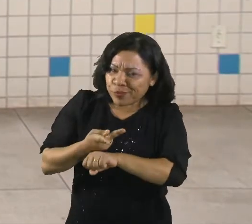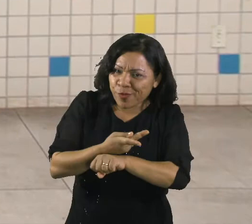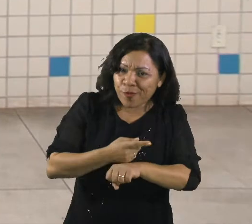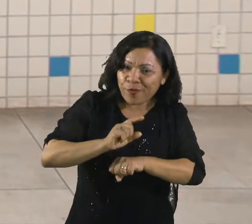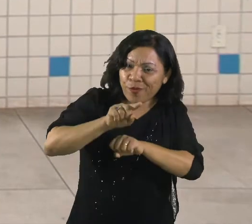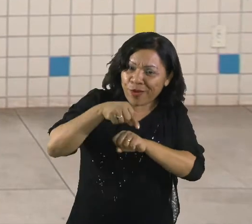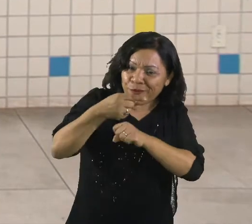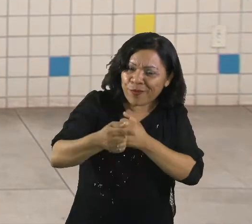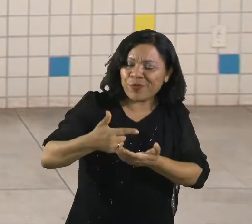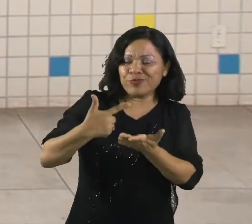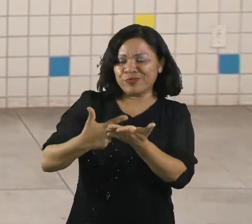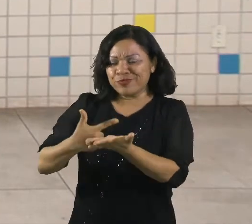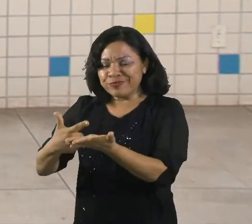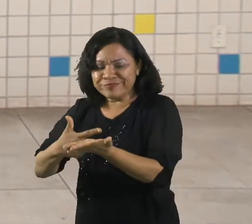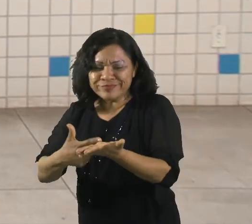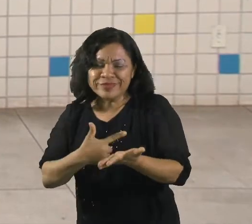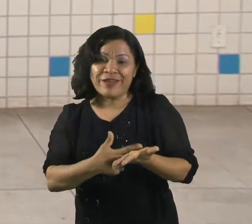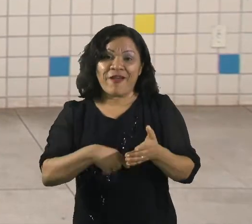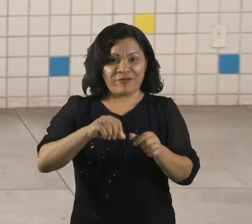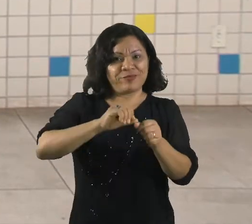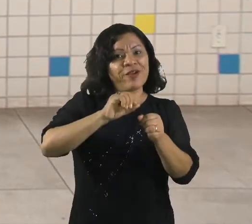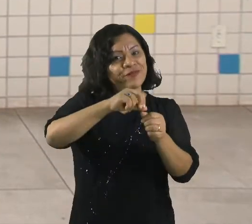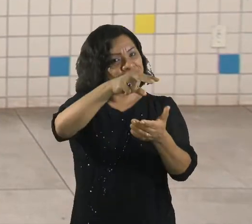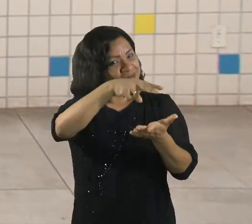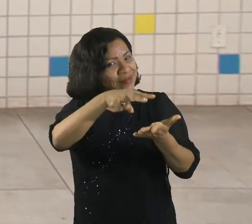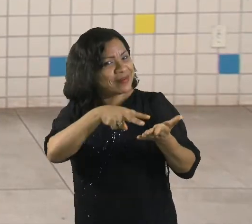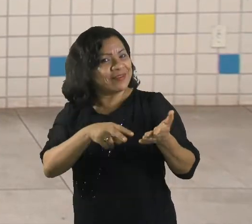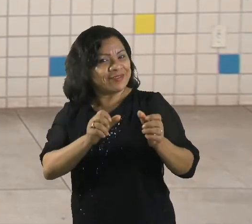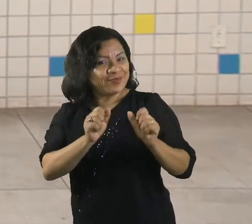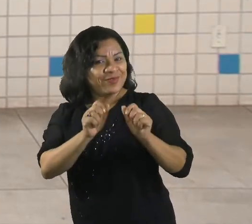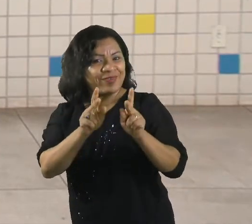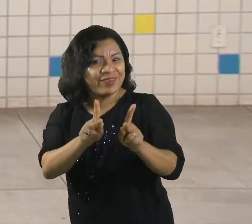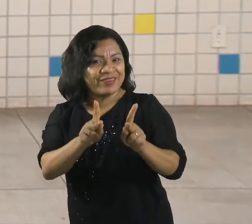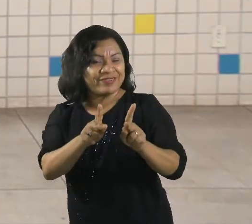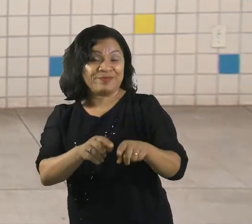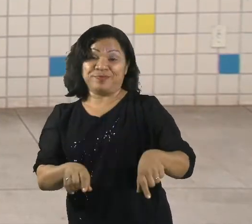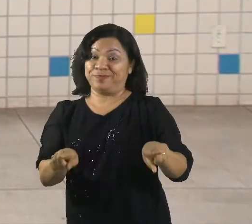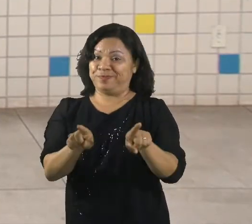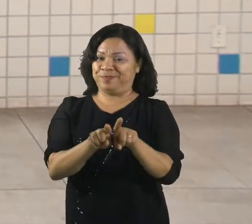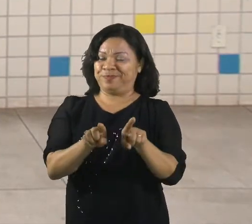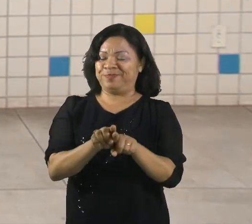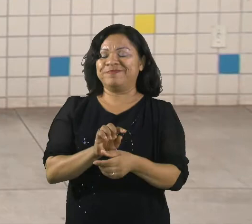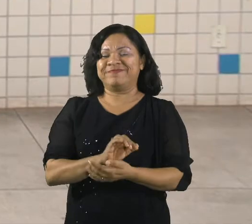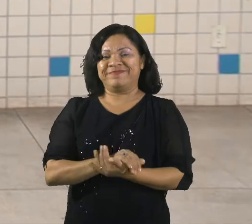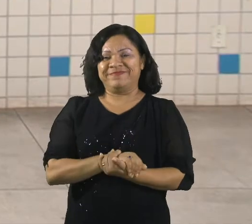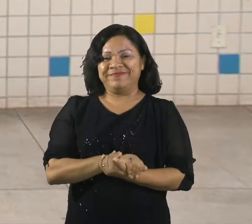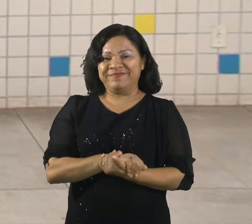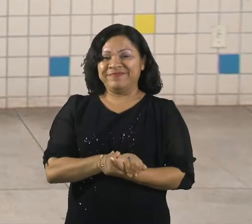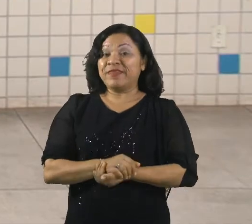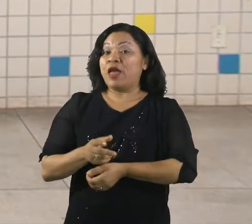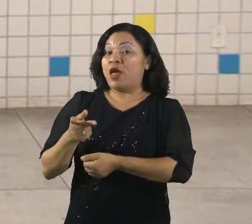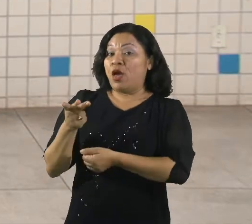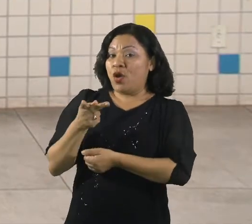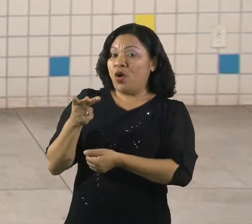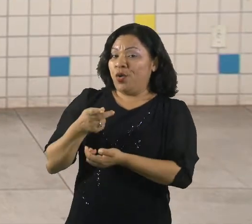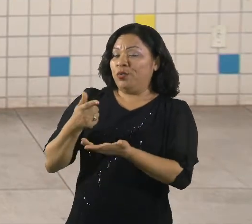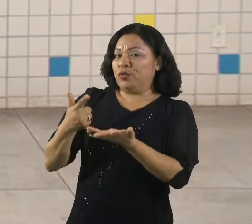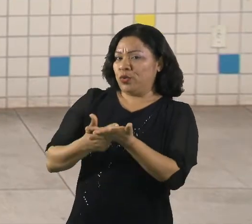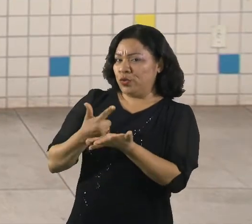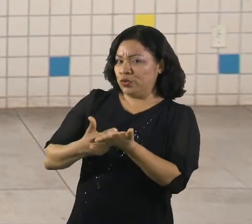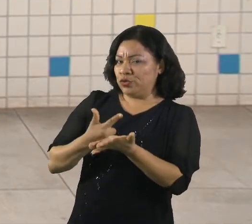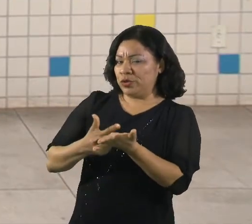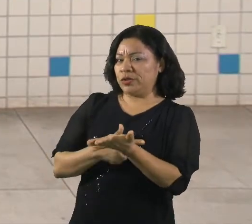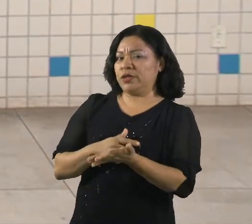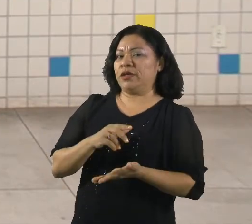à frente para vocês fazerem a leitura, ok? Também, esses dois livros, tanto Hamlet